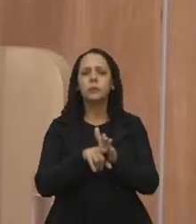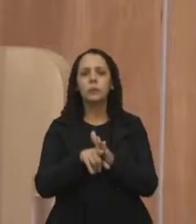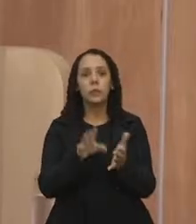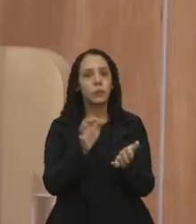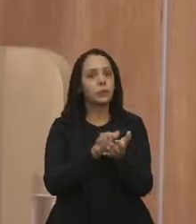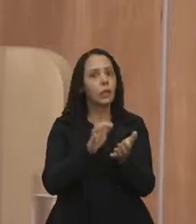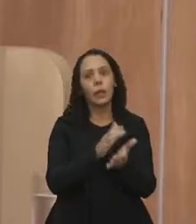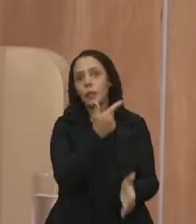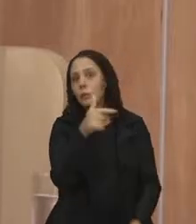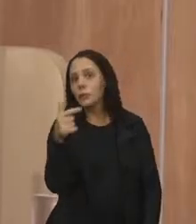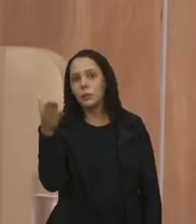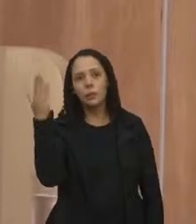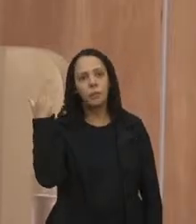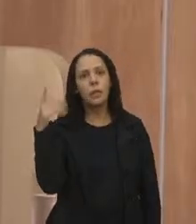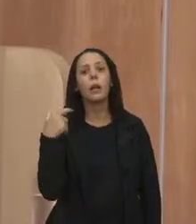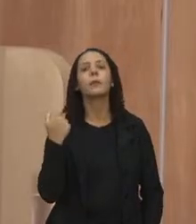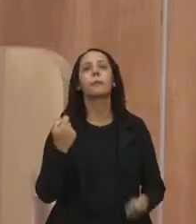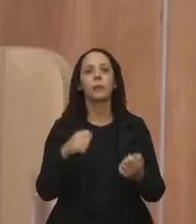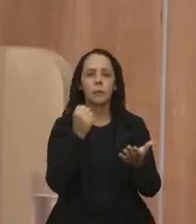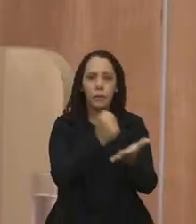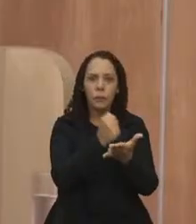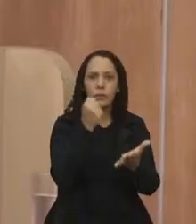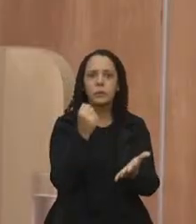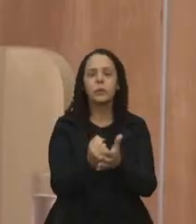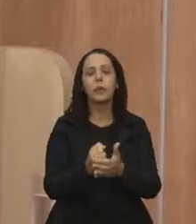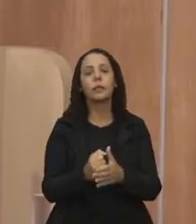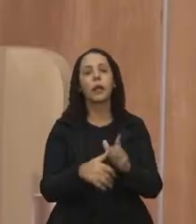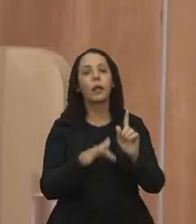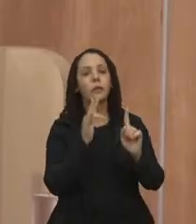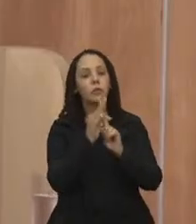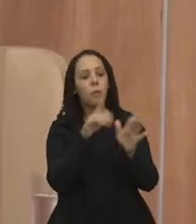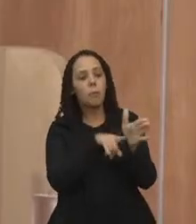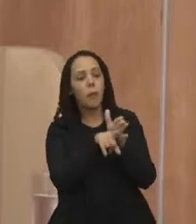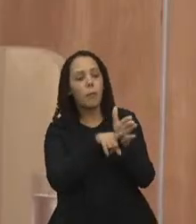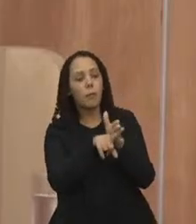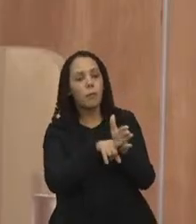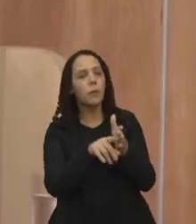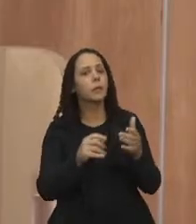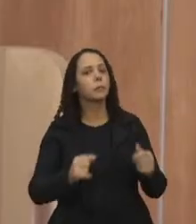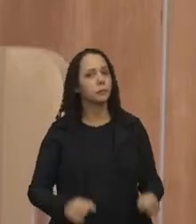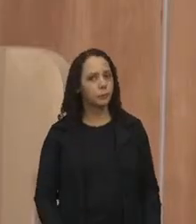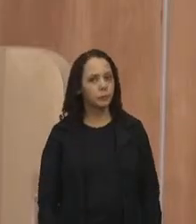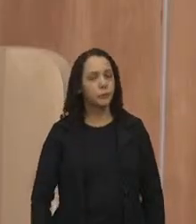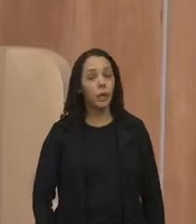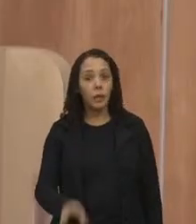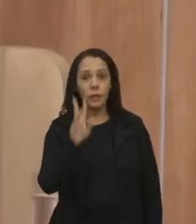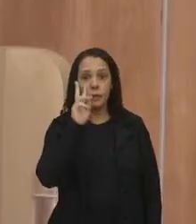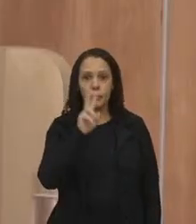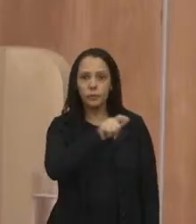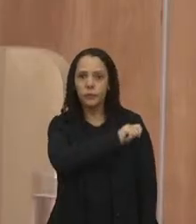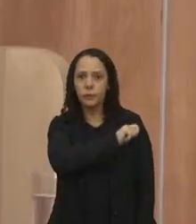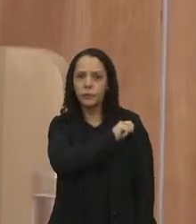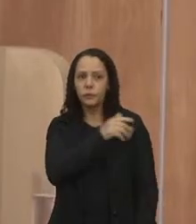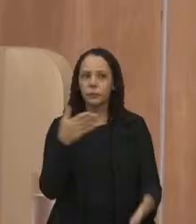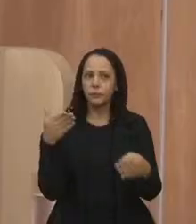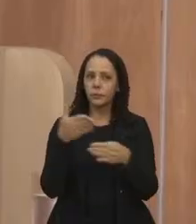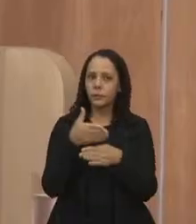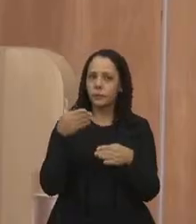tinha que contratar institutos de pesquisa para isso. Então, e ver os nossos alunos participando disso,